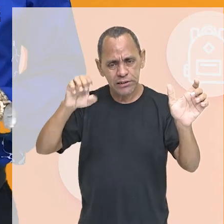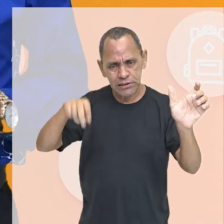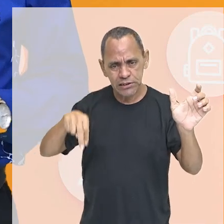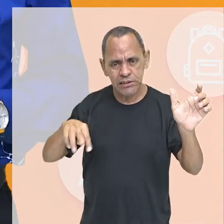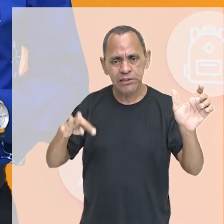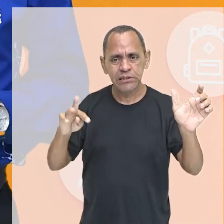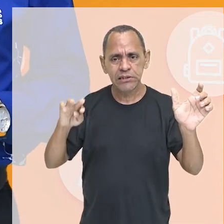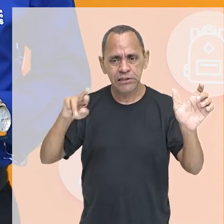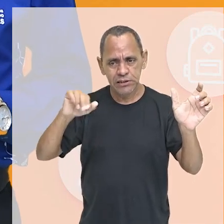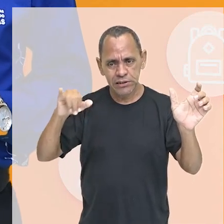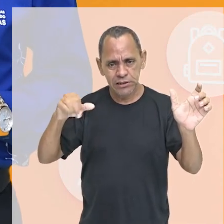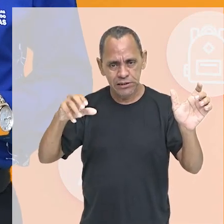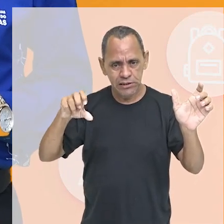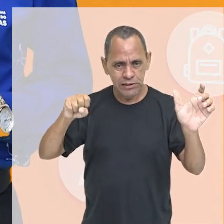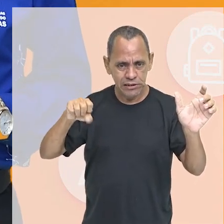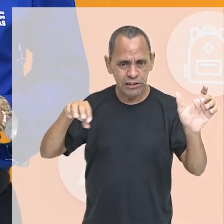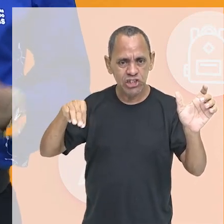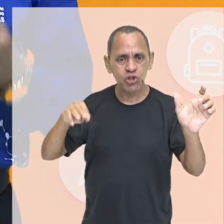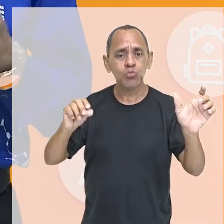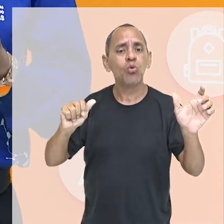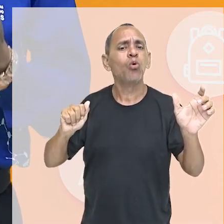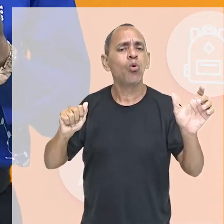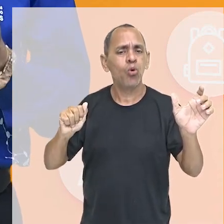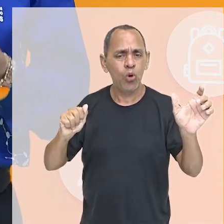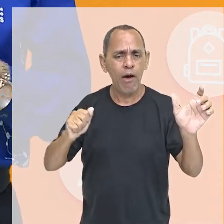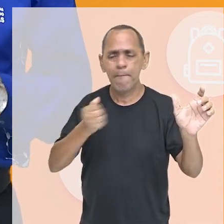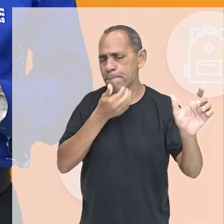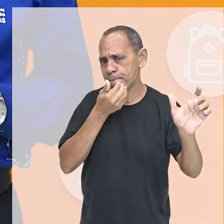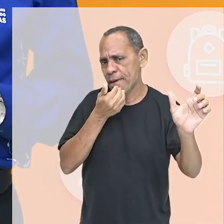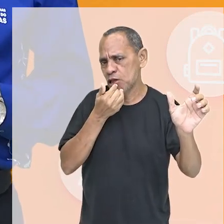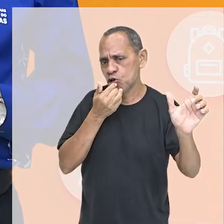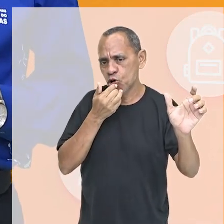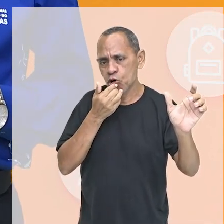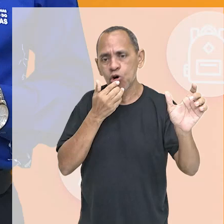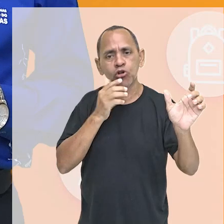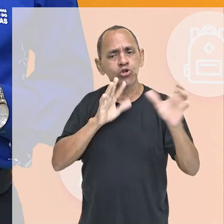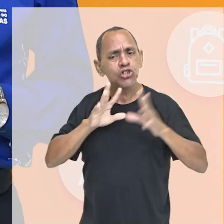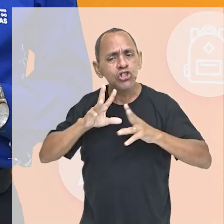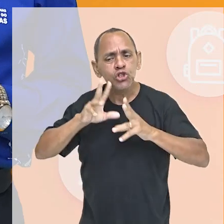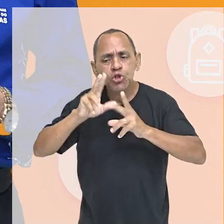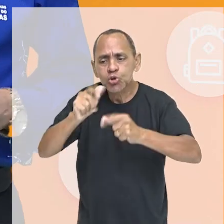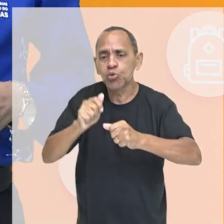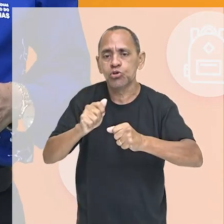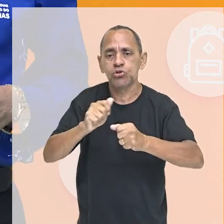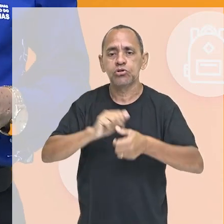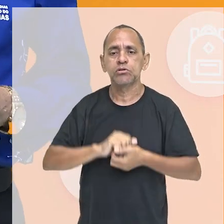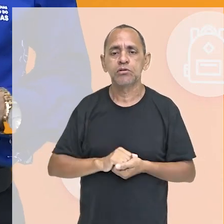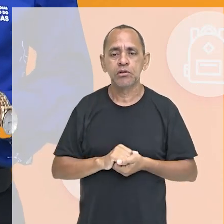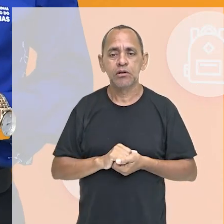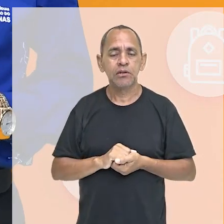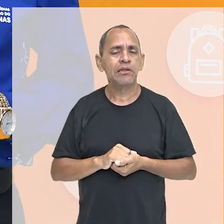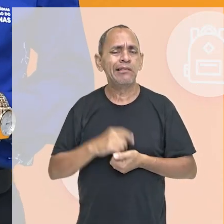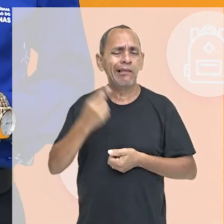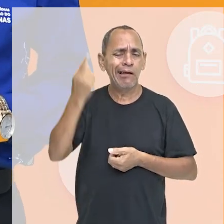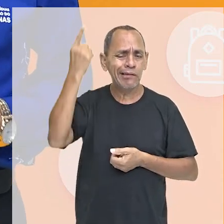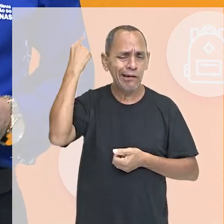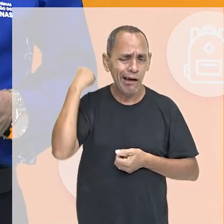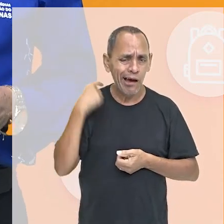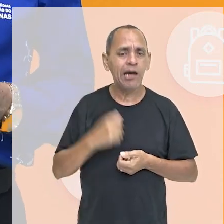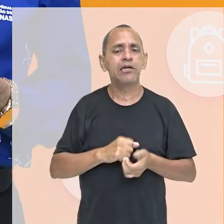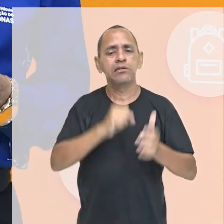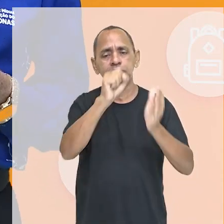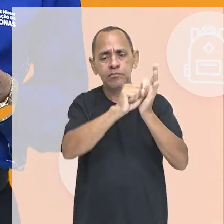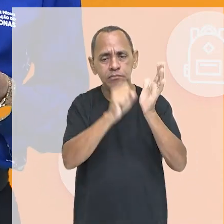verdade. É apenas diferente. Mas lá no final do século XIX, início do século